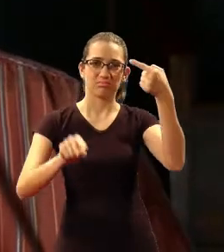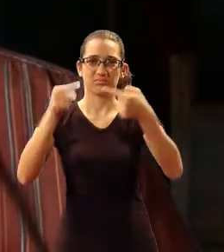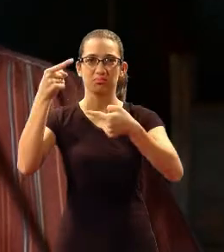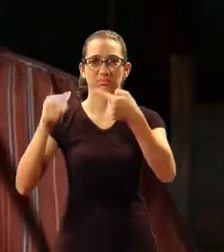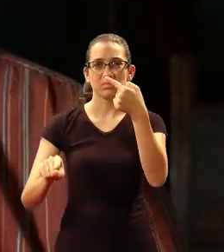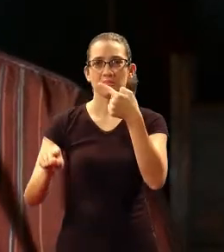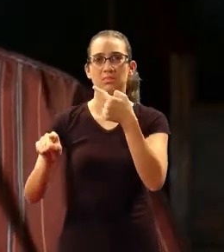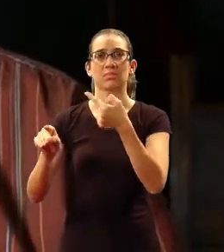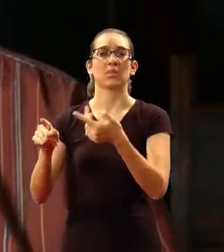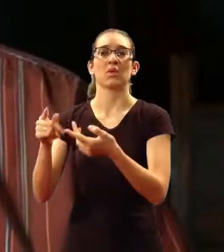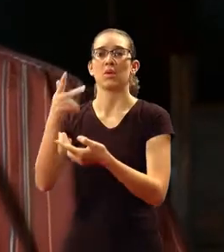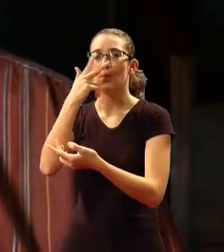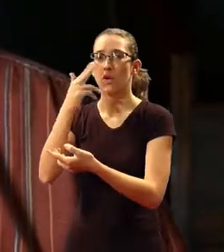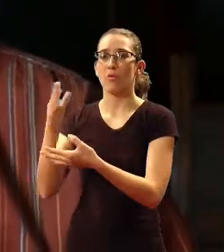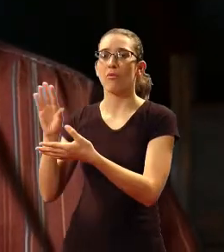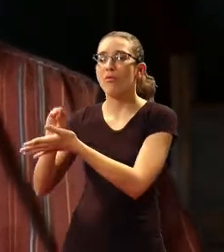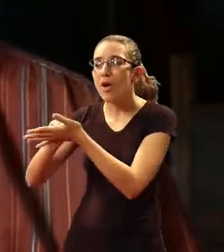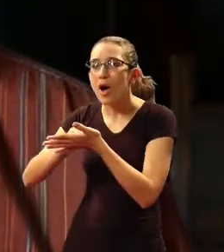desproporcional, desconexa,